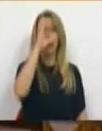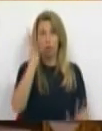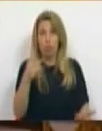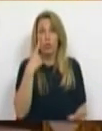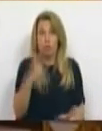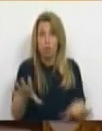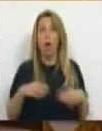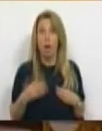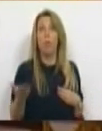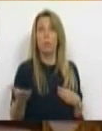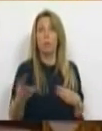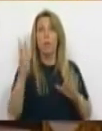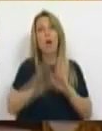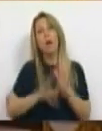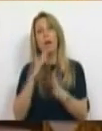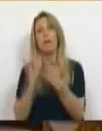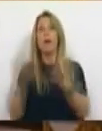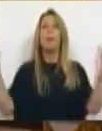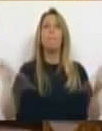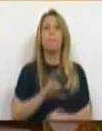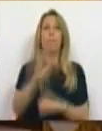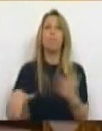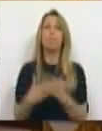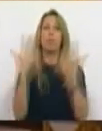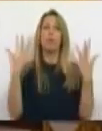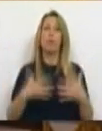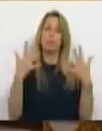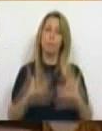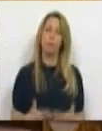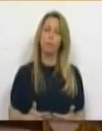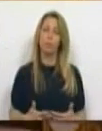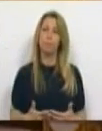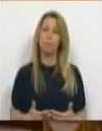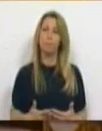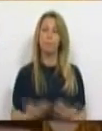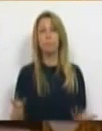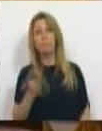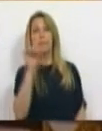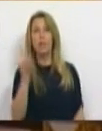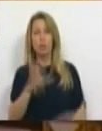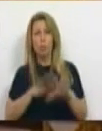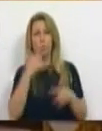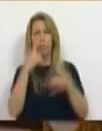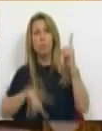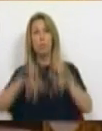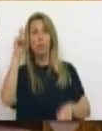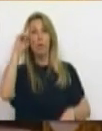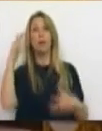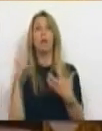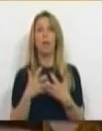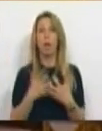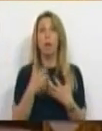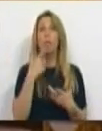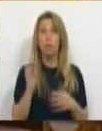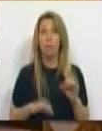reconheceu, são regras que tornam pior a proposta do orçamento. Exatamente. A questão dos refugiados. O que está a